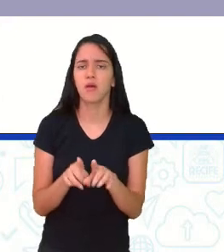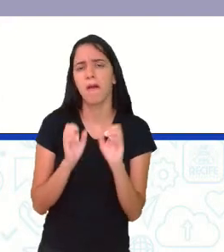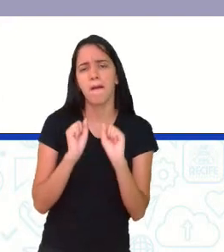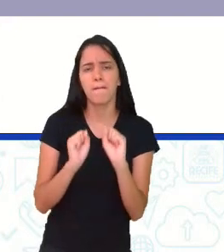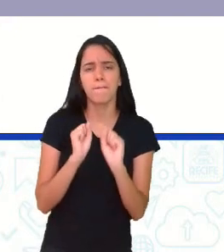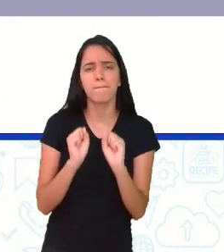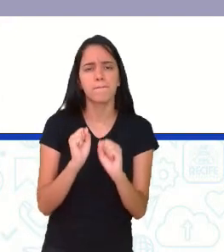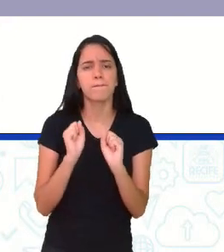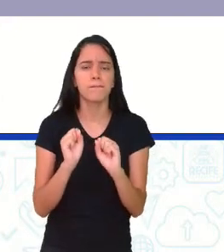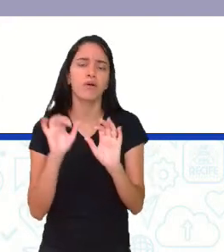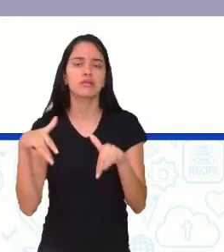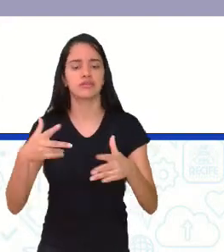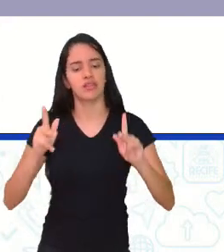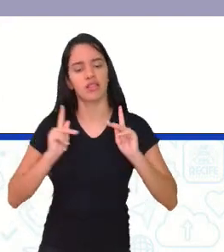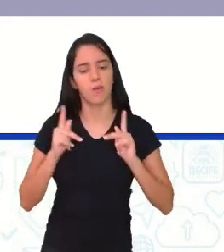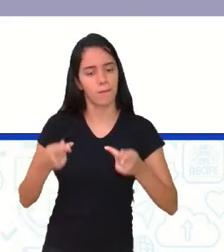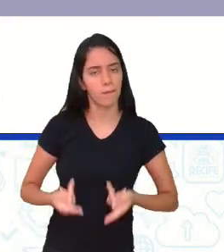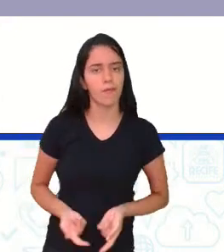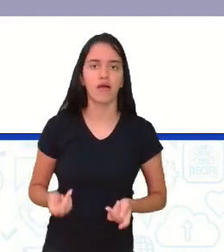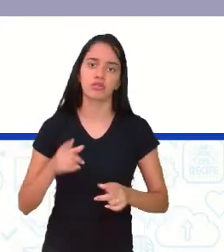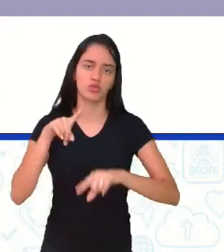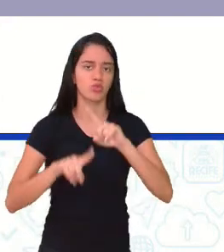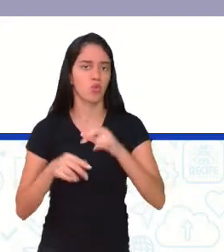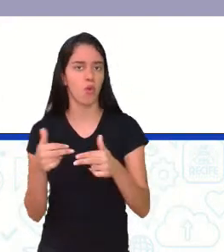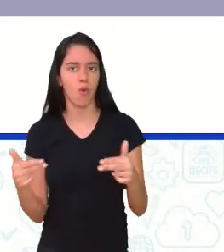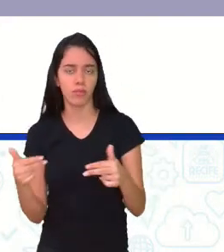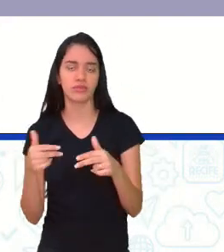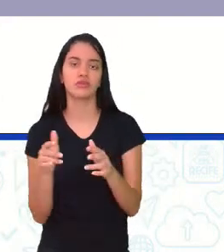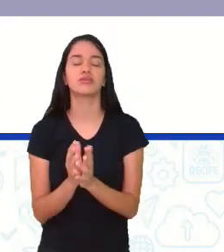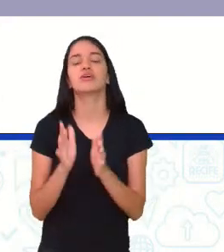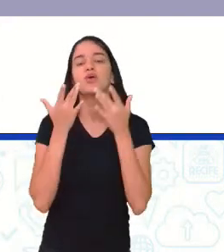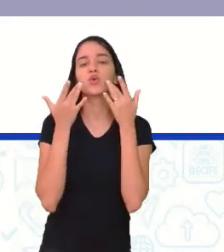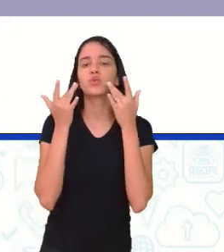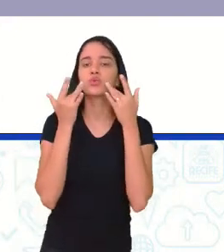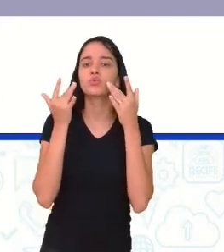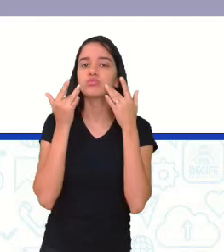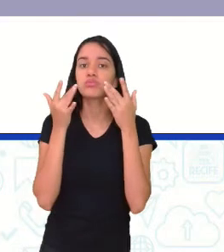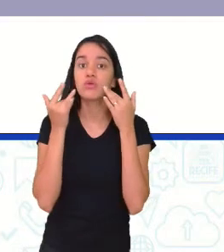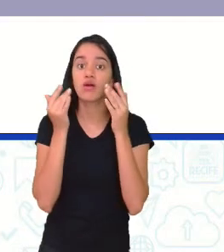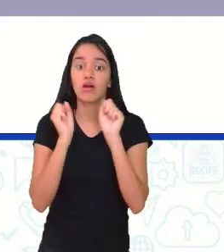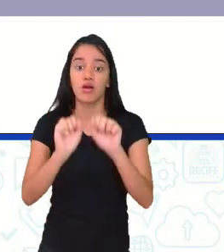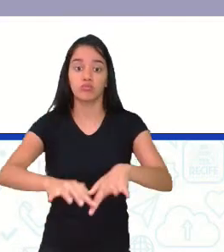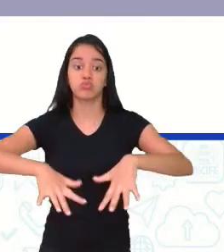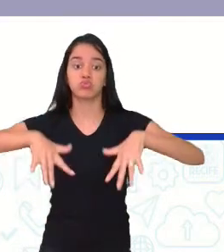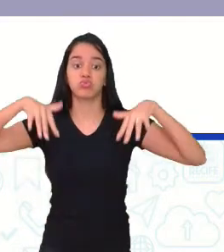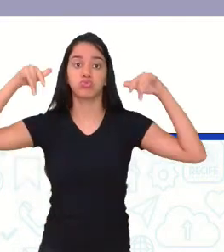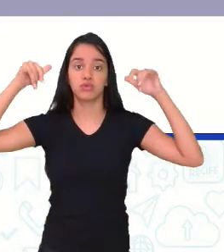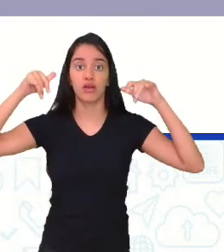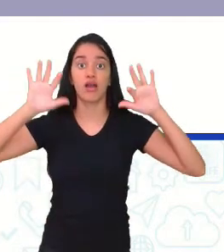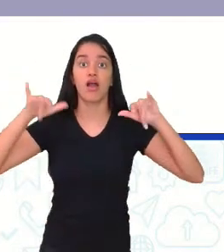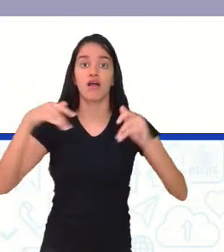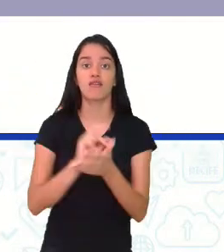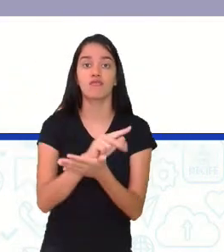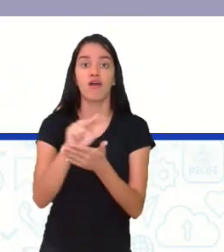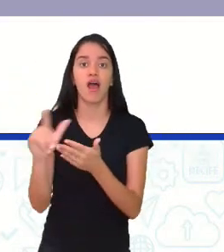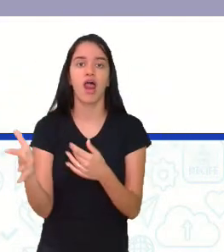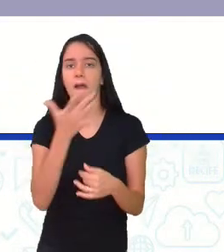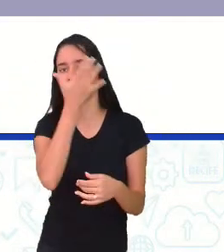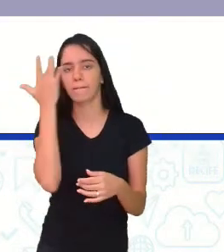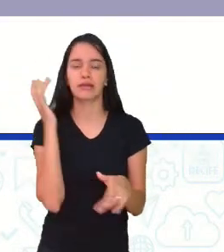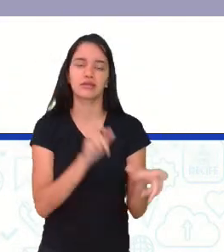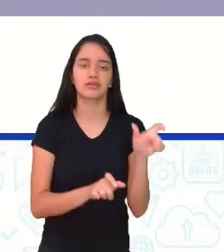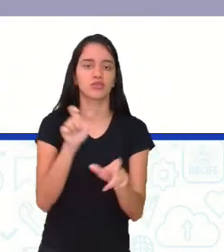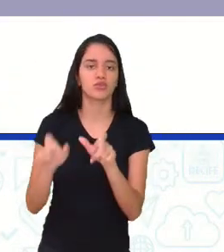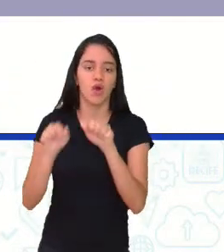ser de figuras humanas, animais ou objetos. O espetáculo costuma atrair multidões graças ao encanto artístico